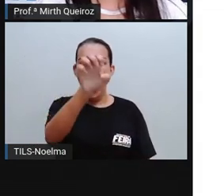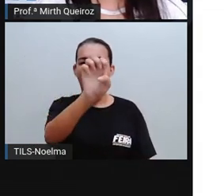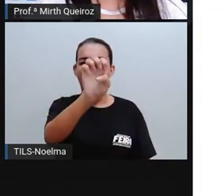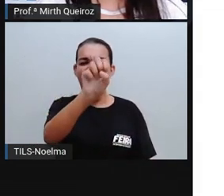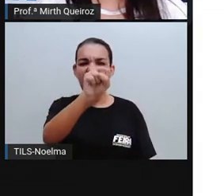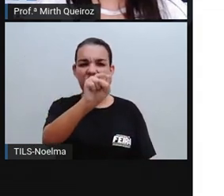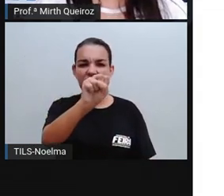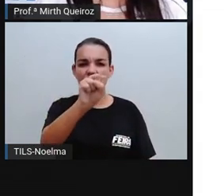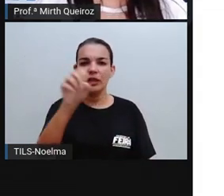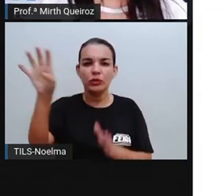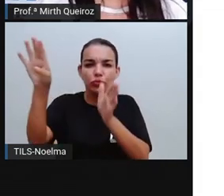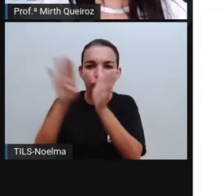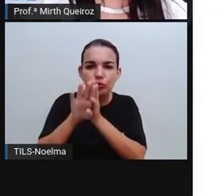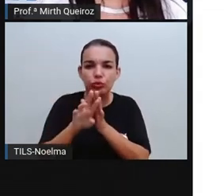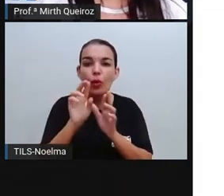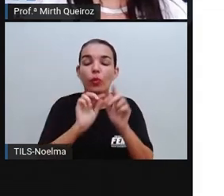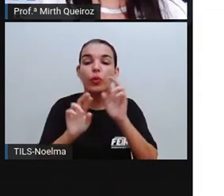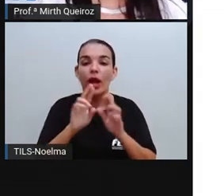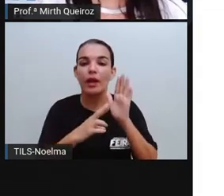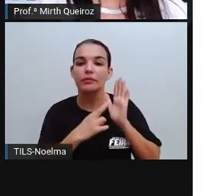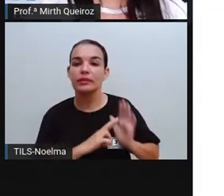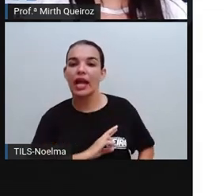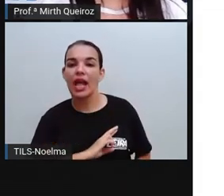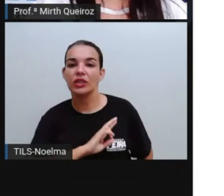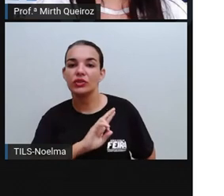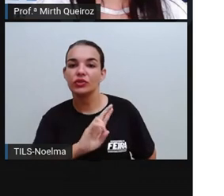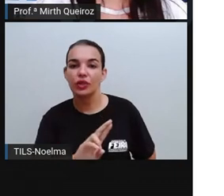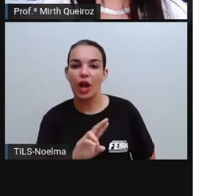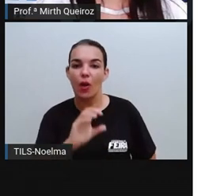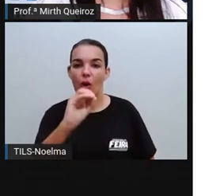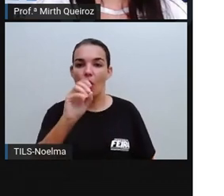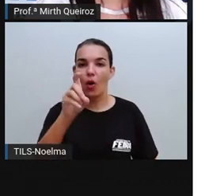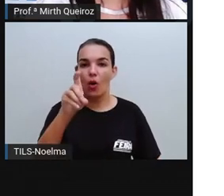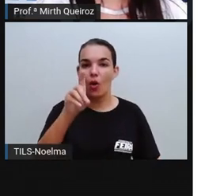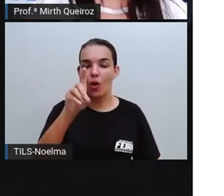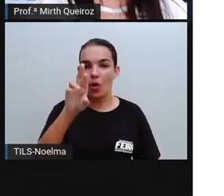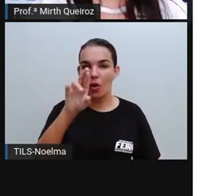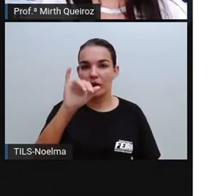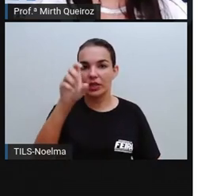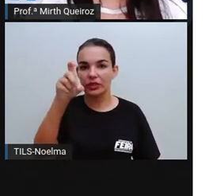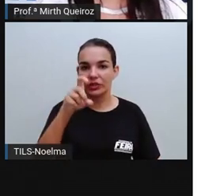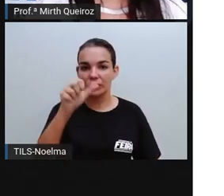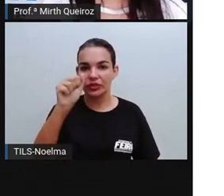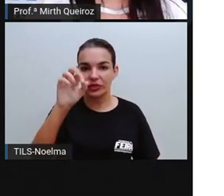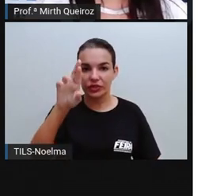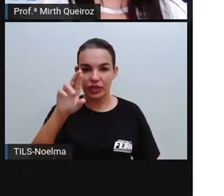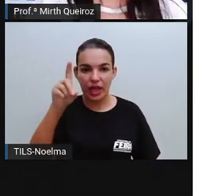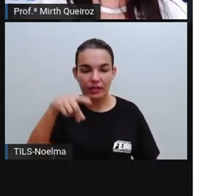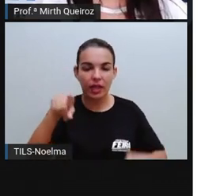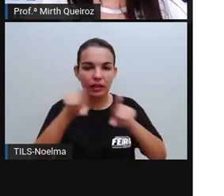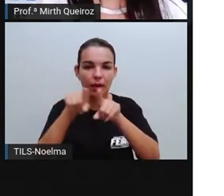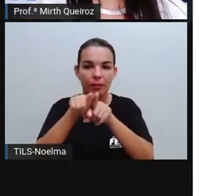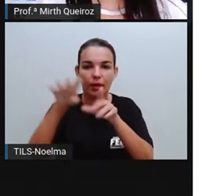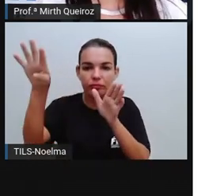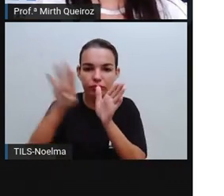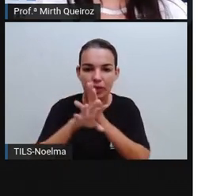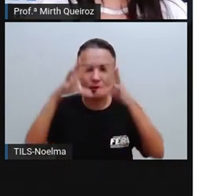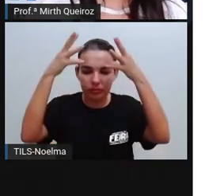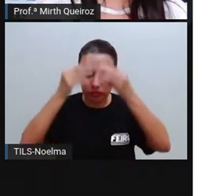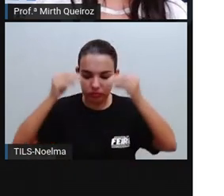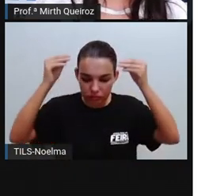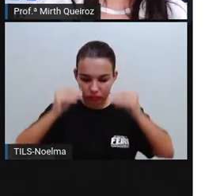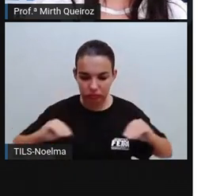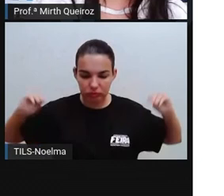à crença cristã. E isso deu origem aos terreiros, né? De Candomblé e, posteriormente, ao Manda